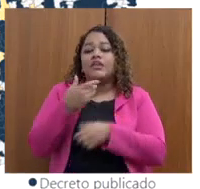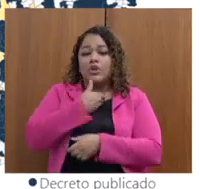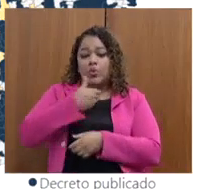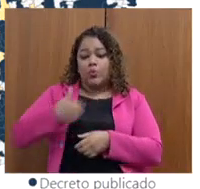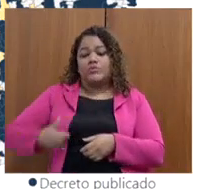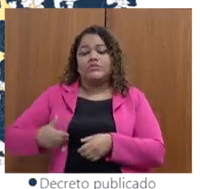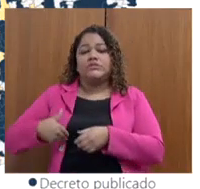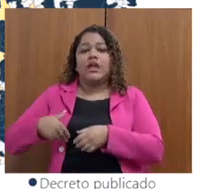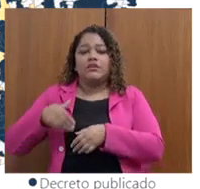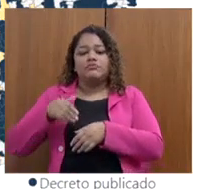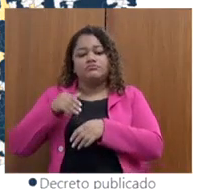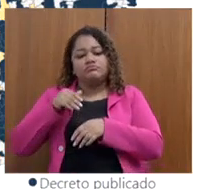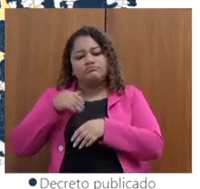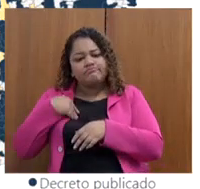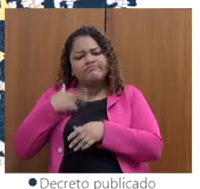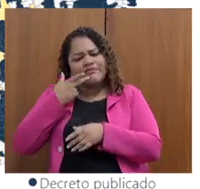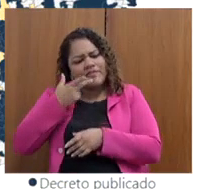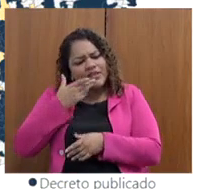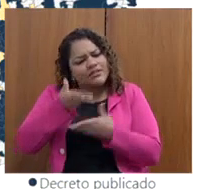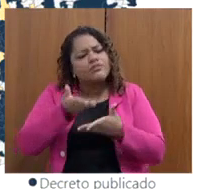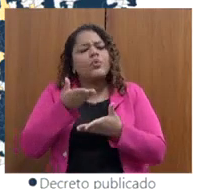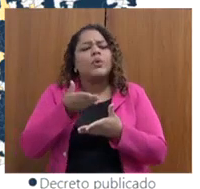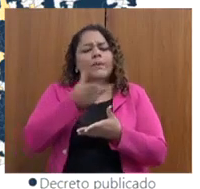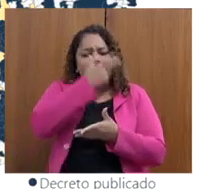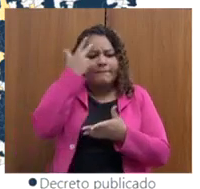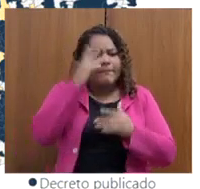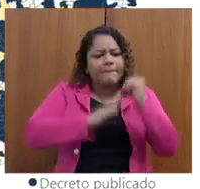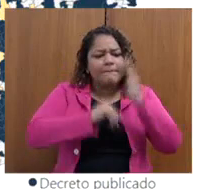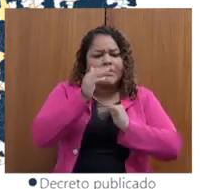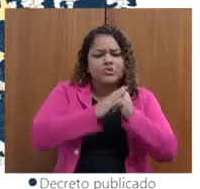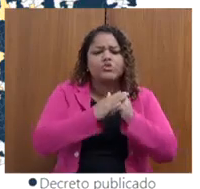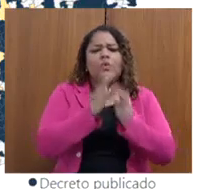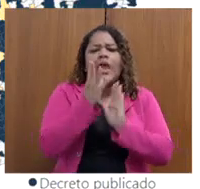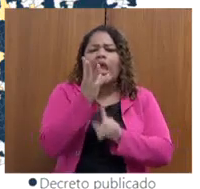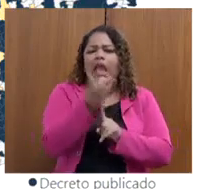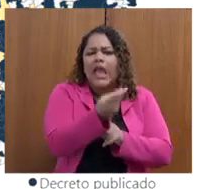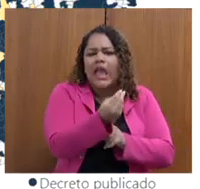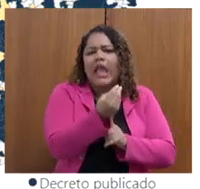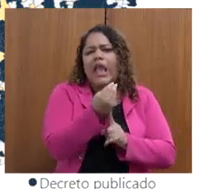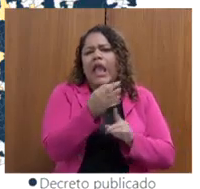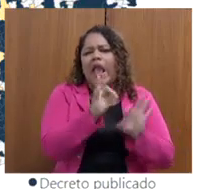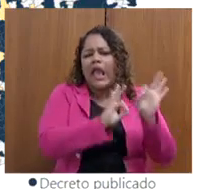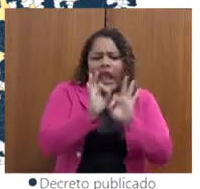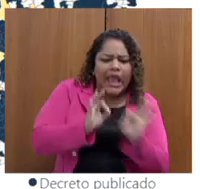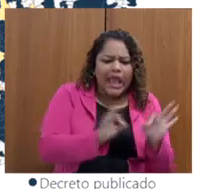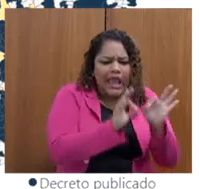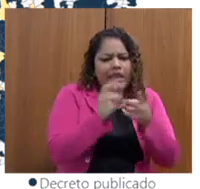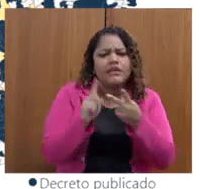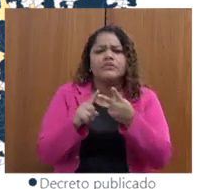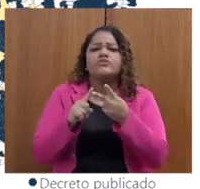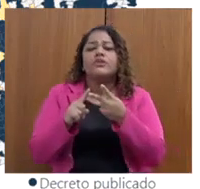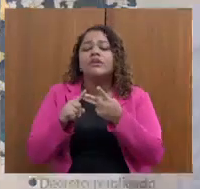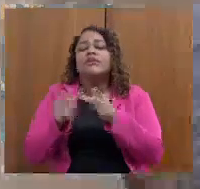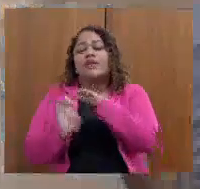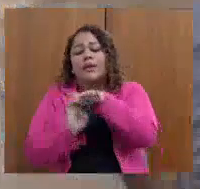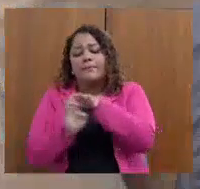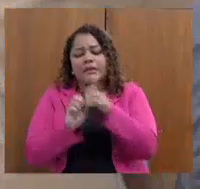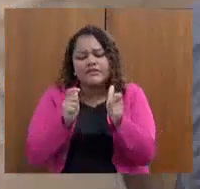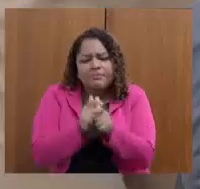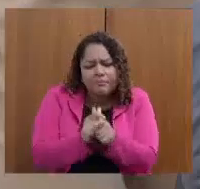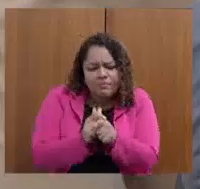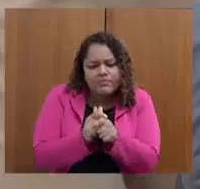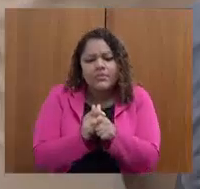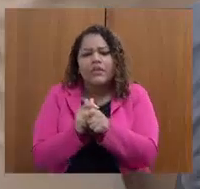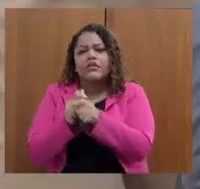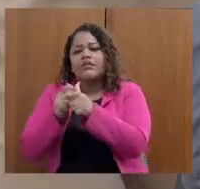simplificar a vida do Artesão do microempreendedor individual da microempresa da empresa ficando forte da Média empresa